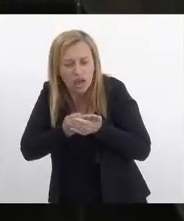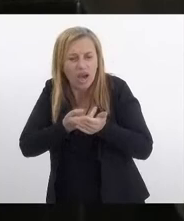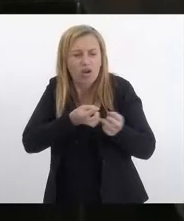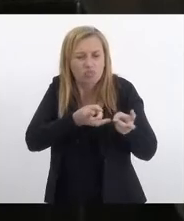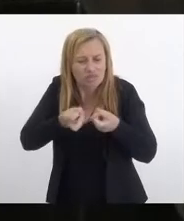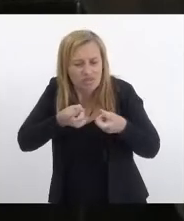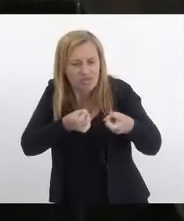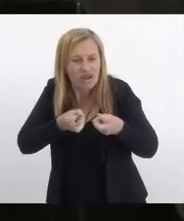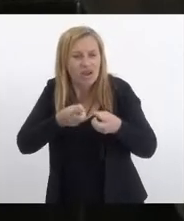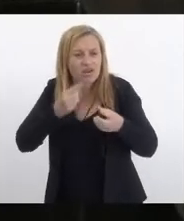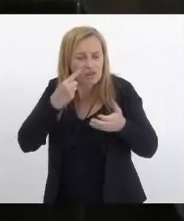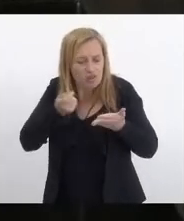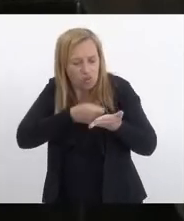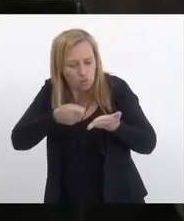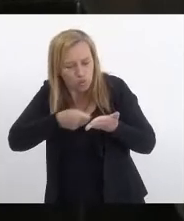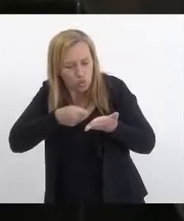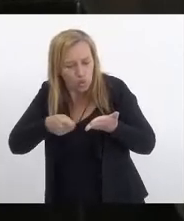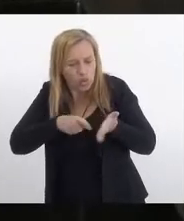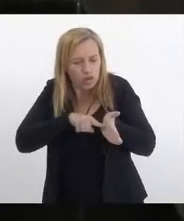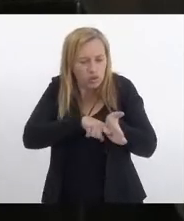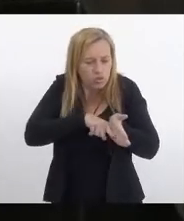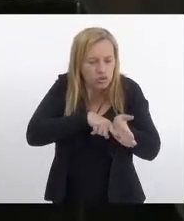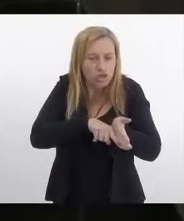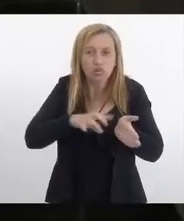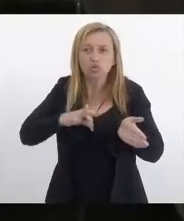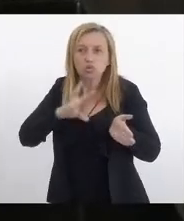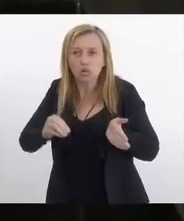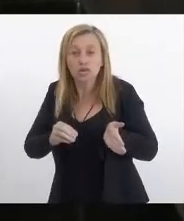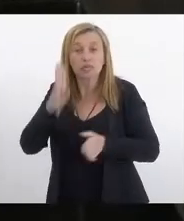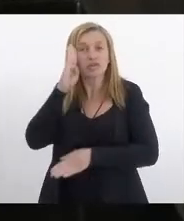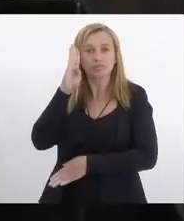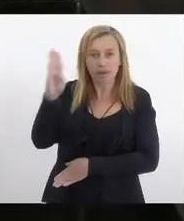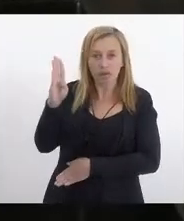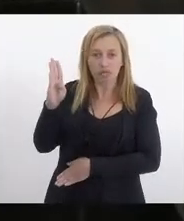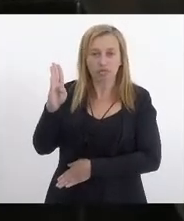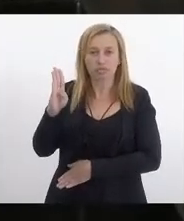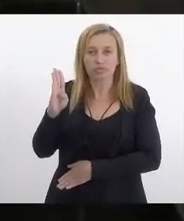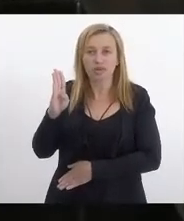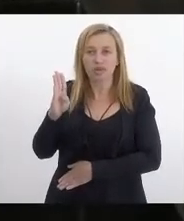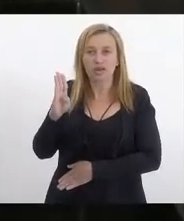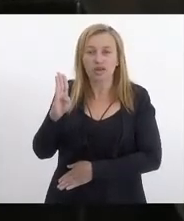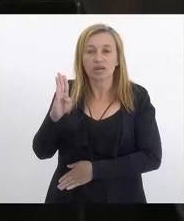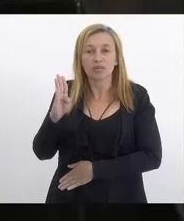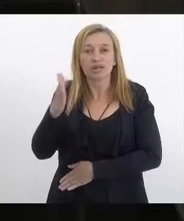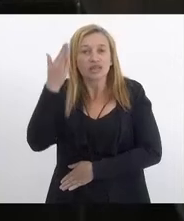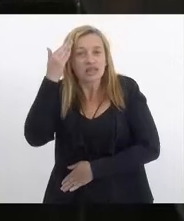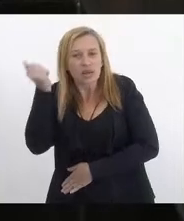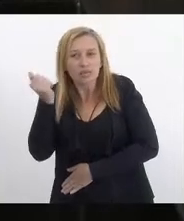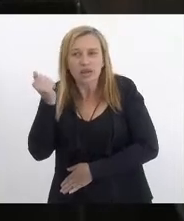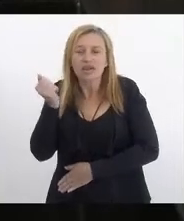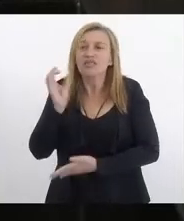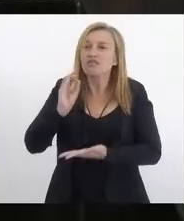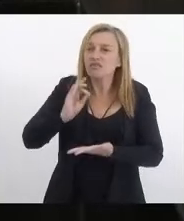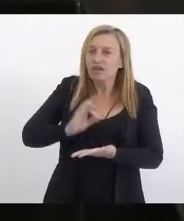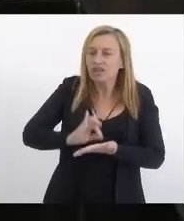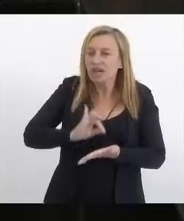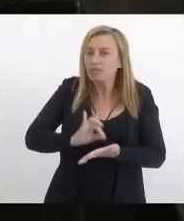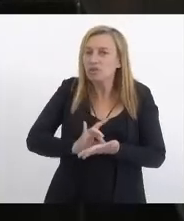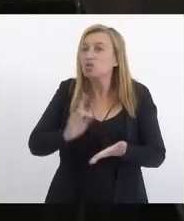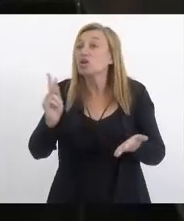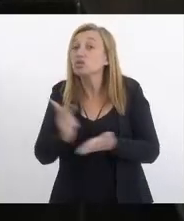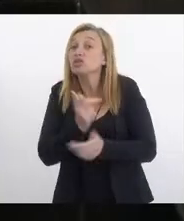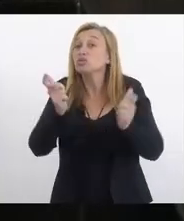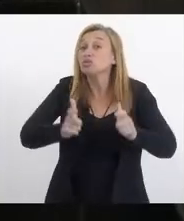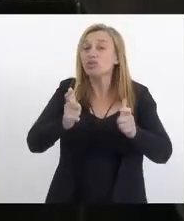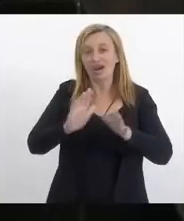fazer adotar os seus procedimentos especializados, que são fundamentais para a elucidação dos homicídios que, às